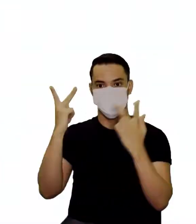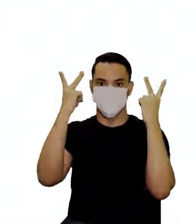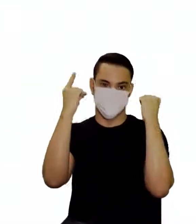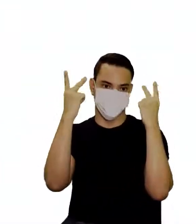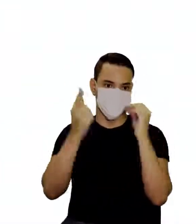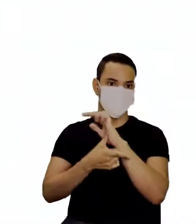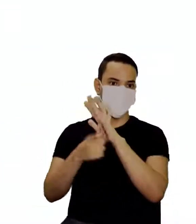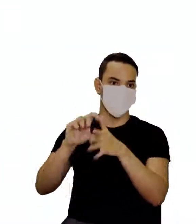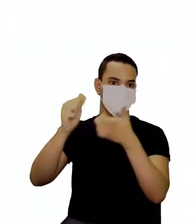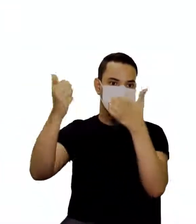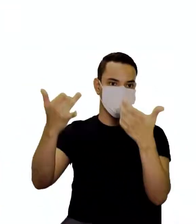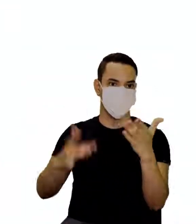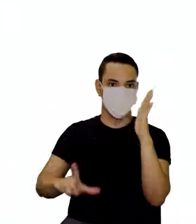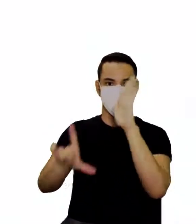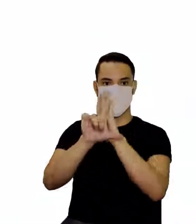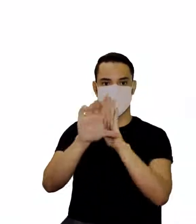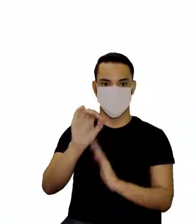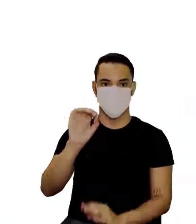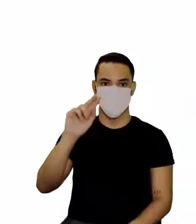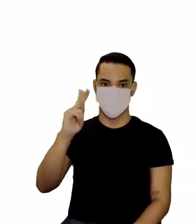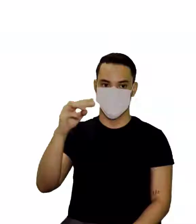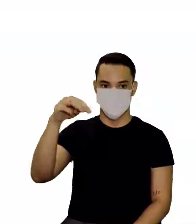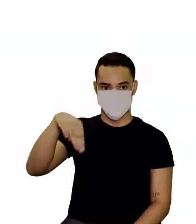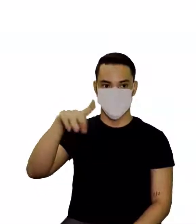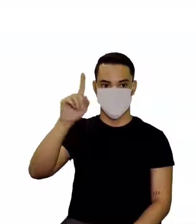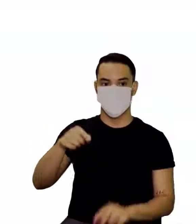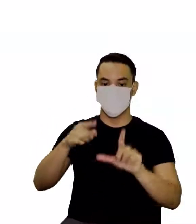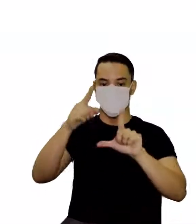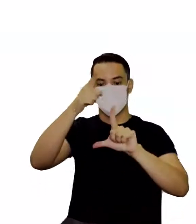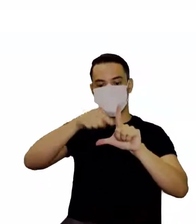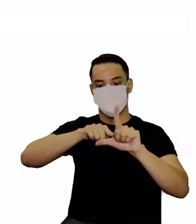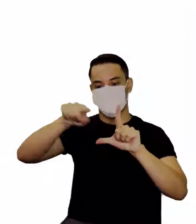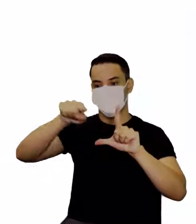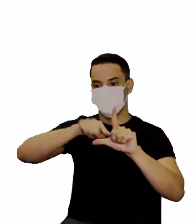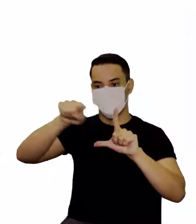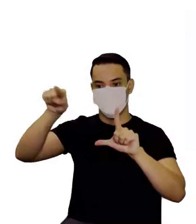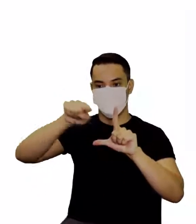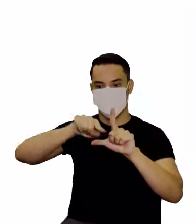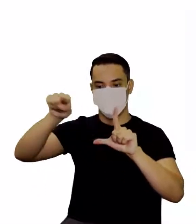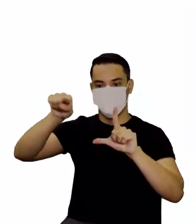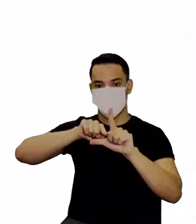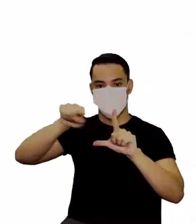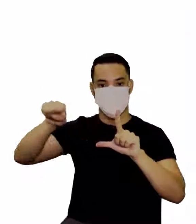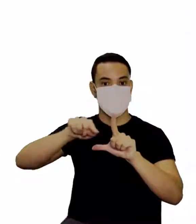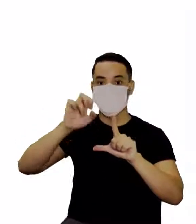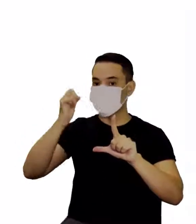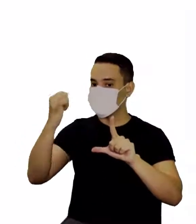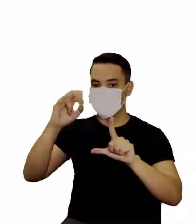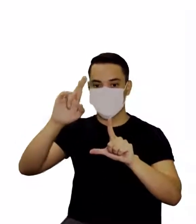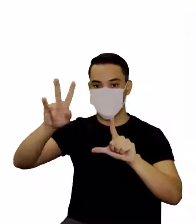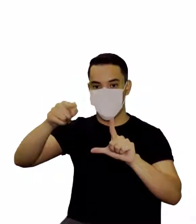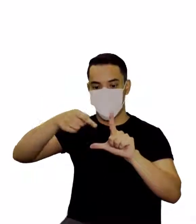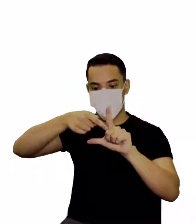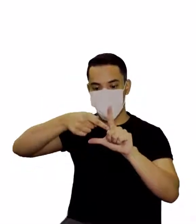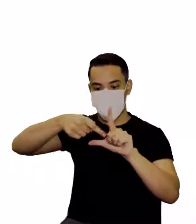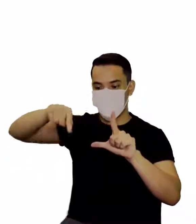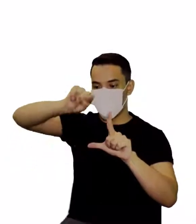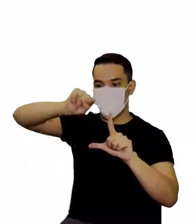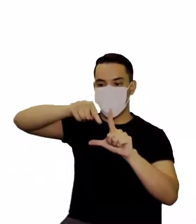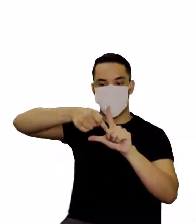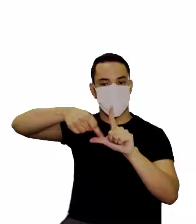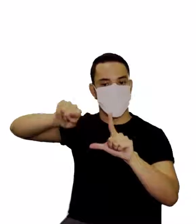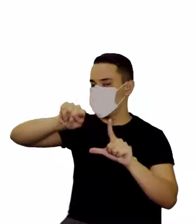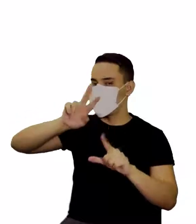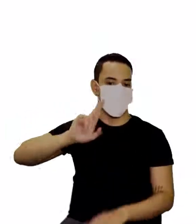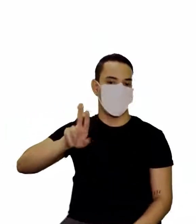né? Resistor ômico, ele é linear... E se ele não for linear, ele não é ômico, né? Porque aí vai ter